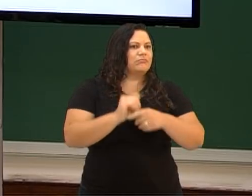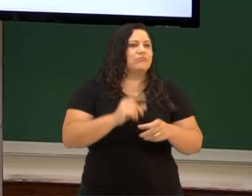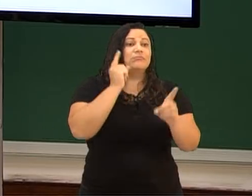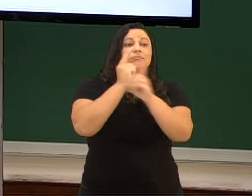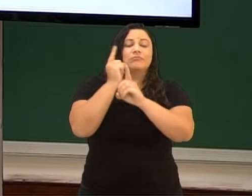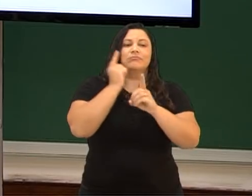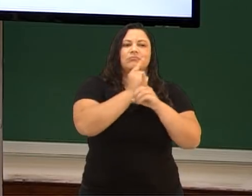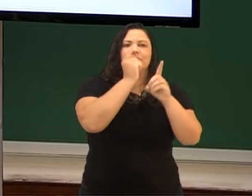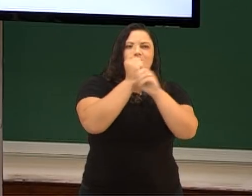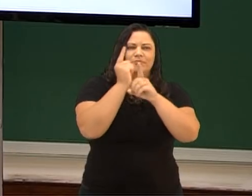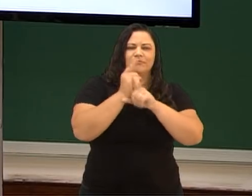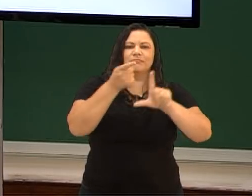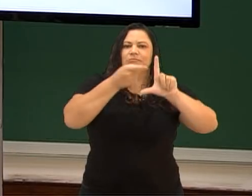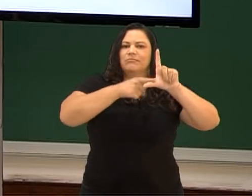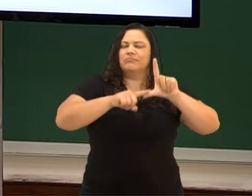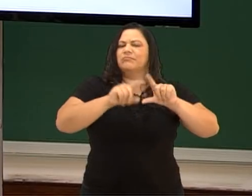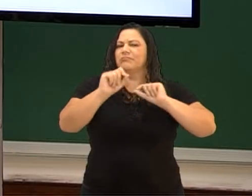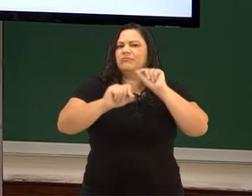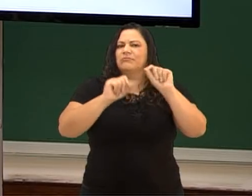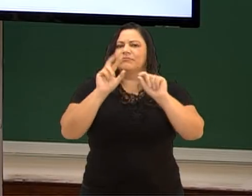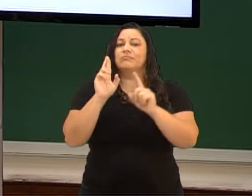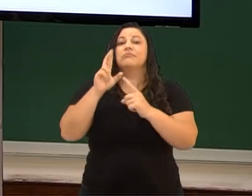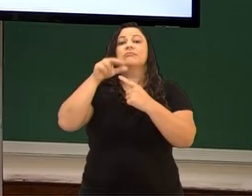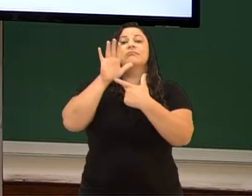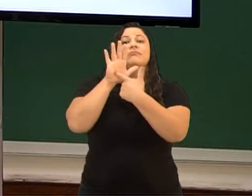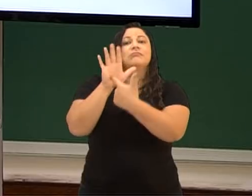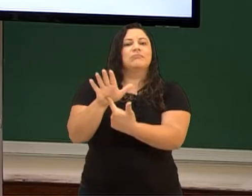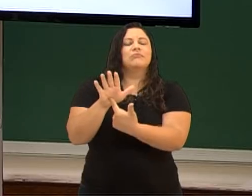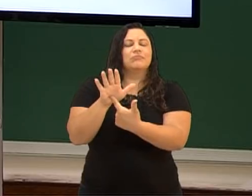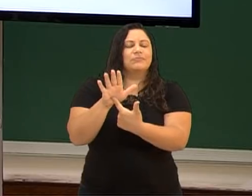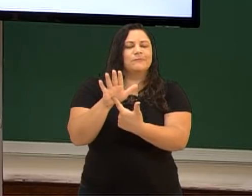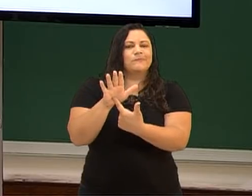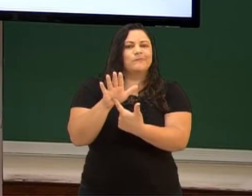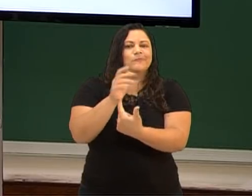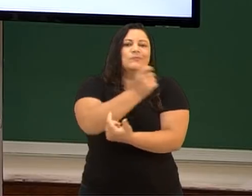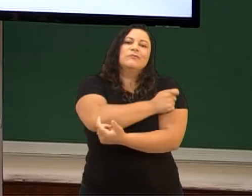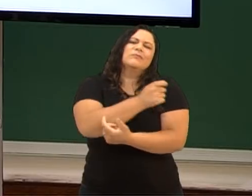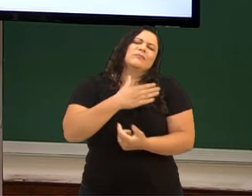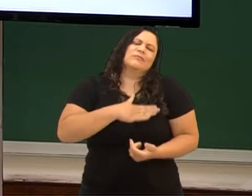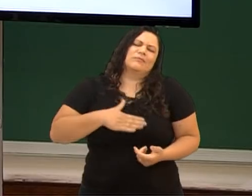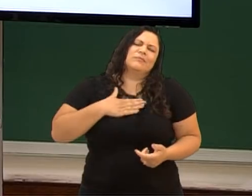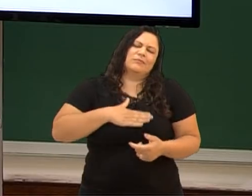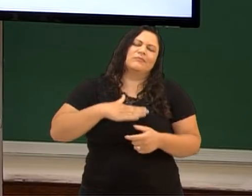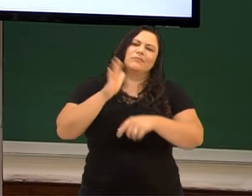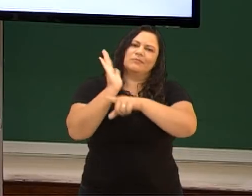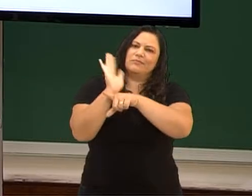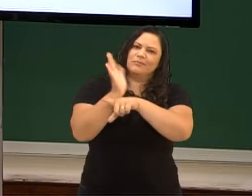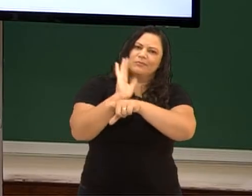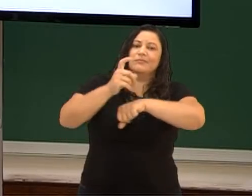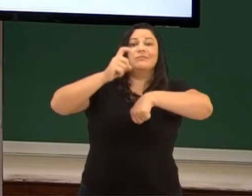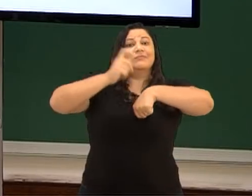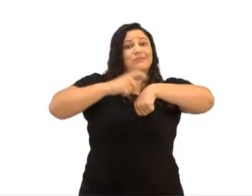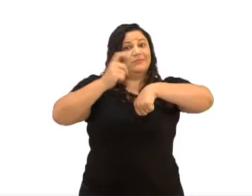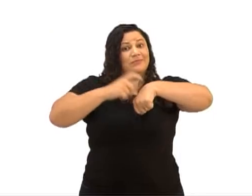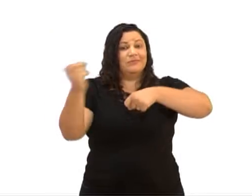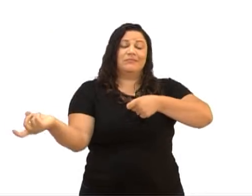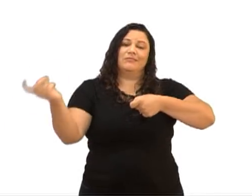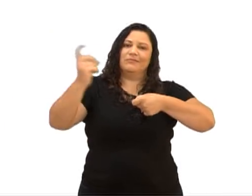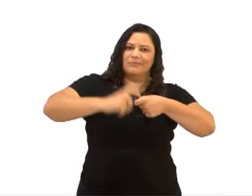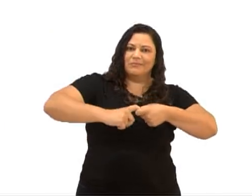a angulação que representa aqueles alunos que gostam de filmes. Mais um tempinho aí que a professora já